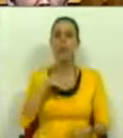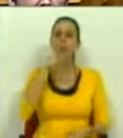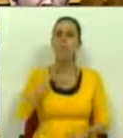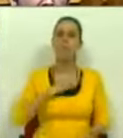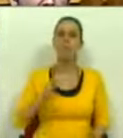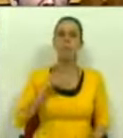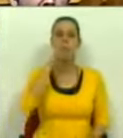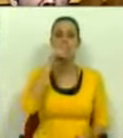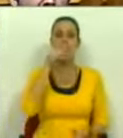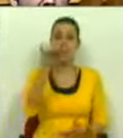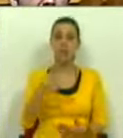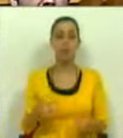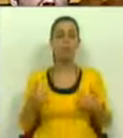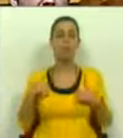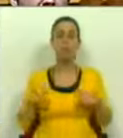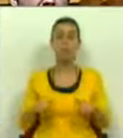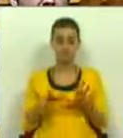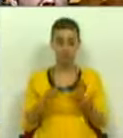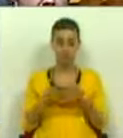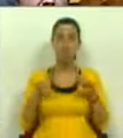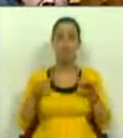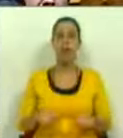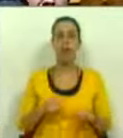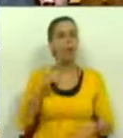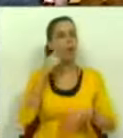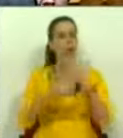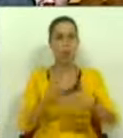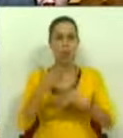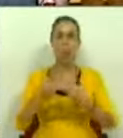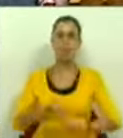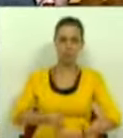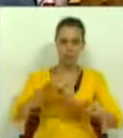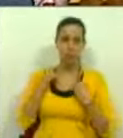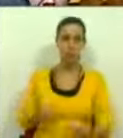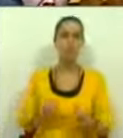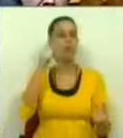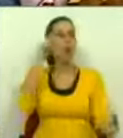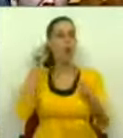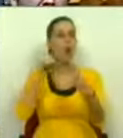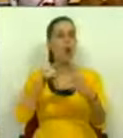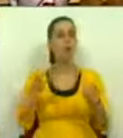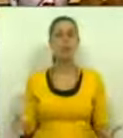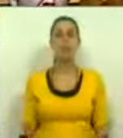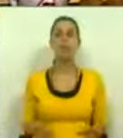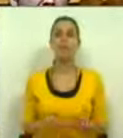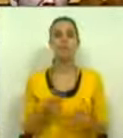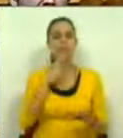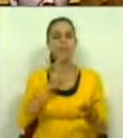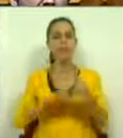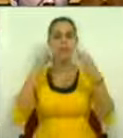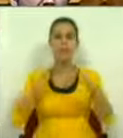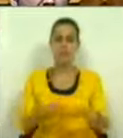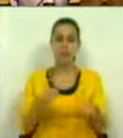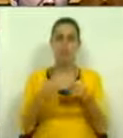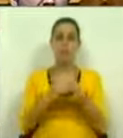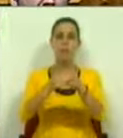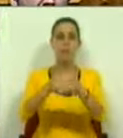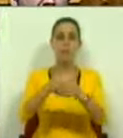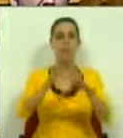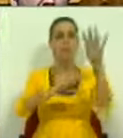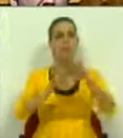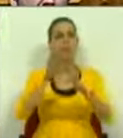Sr. Primeiro-Ministro, que nós, nesta bancada, continuaremos firmes nos objetivos e sérios nos procedimentos